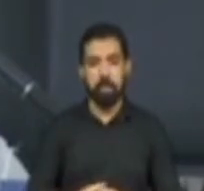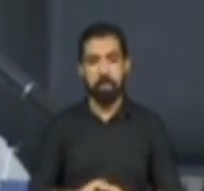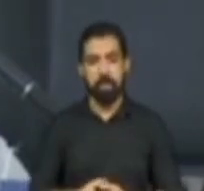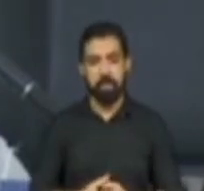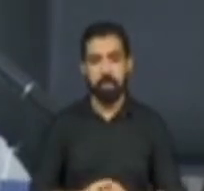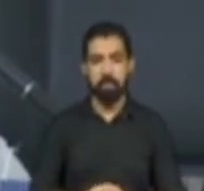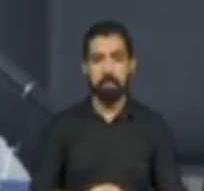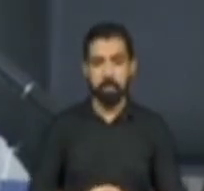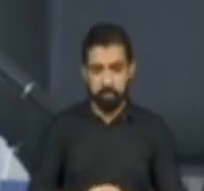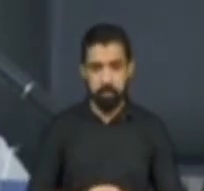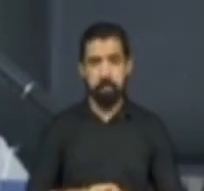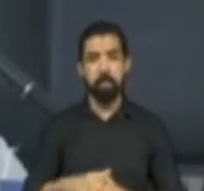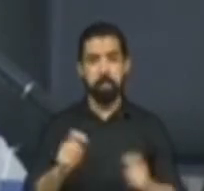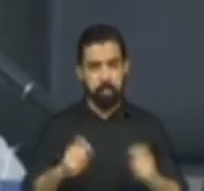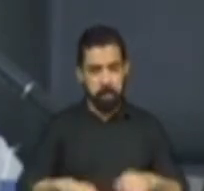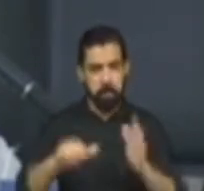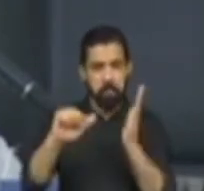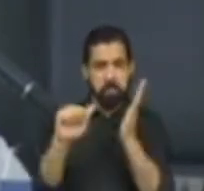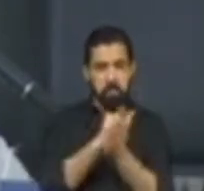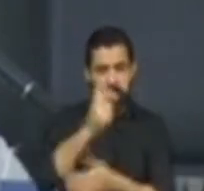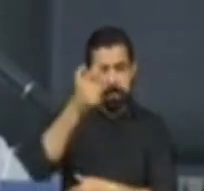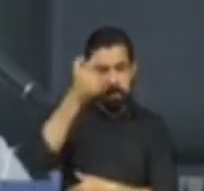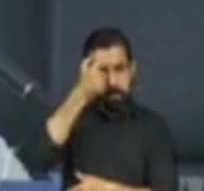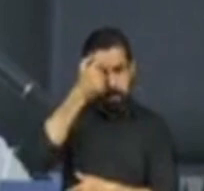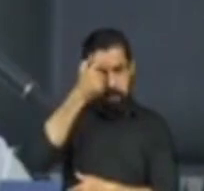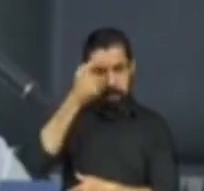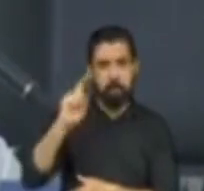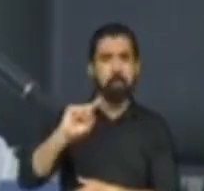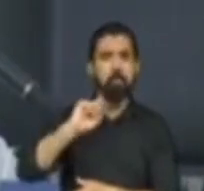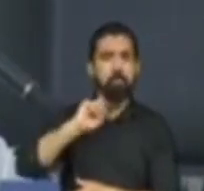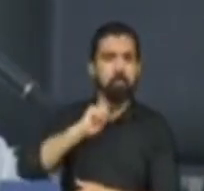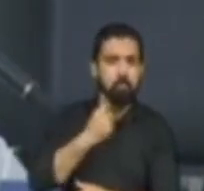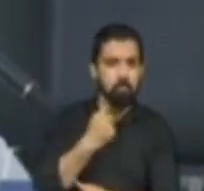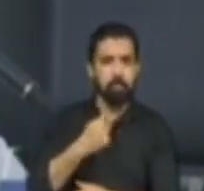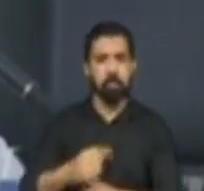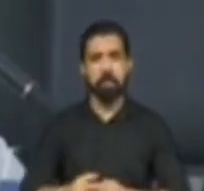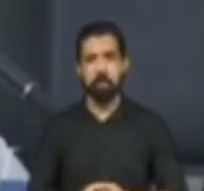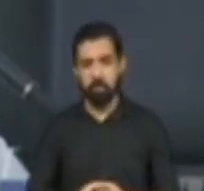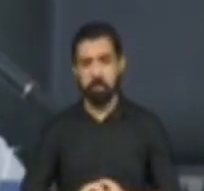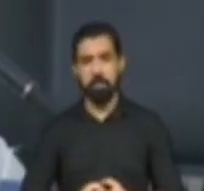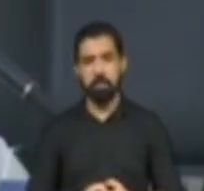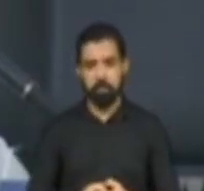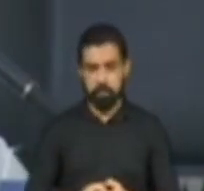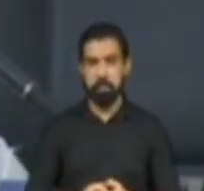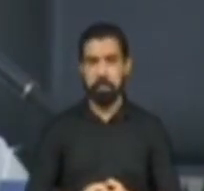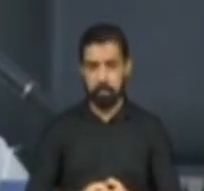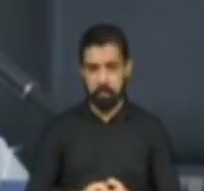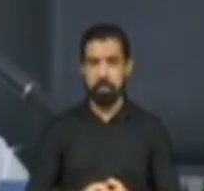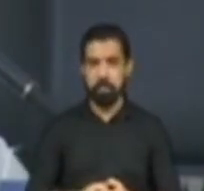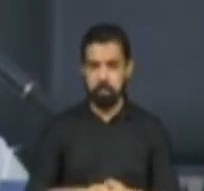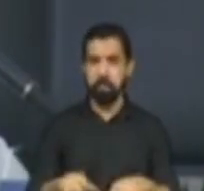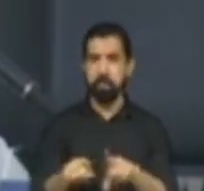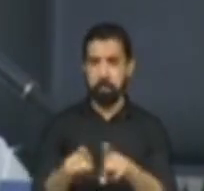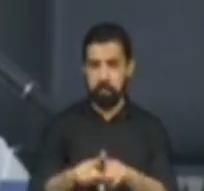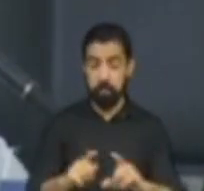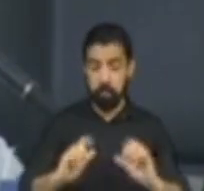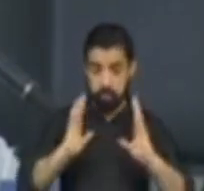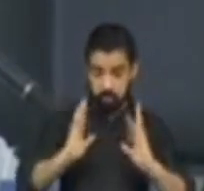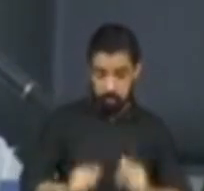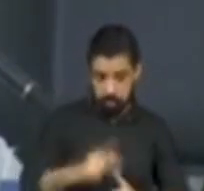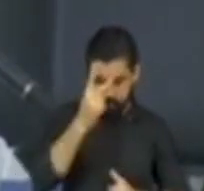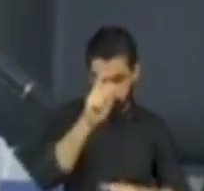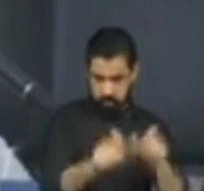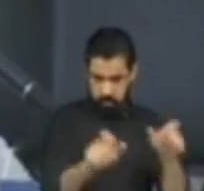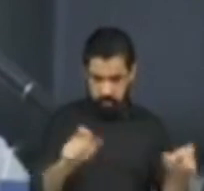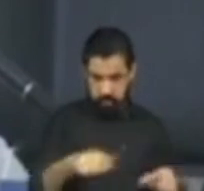suja, imunda. Só a palavra de Deus pode lavar, regenerar, restaurar o homem na essência que Deus tinha